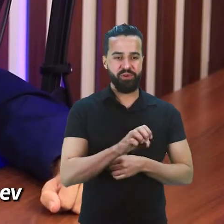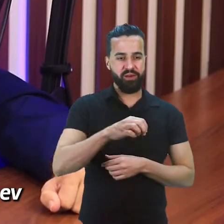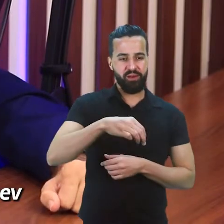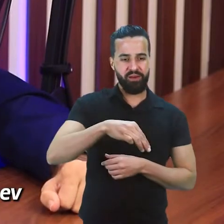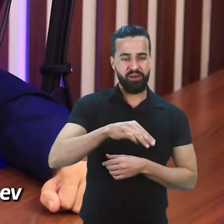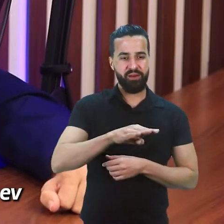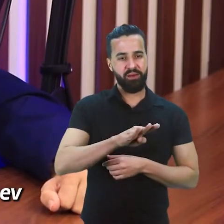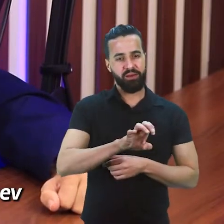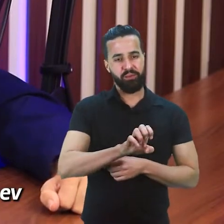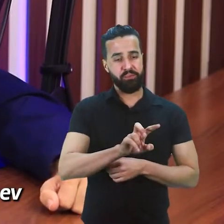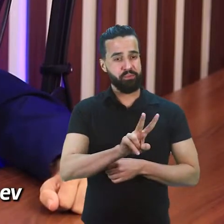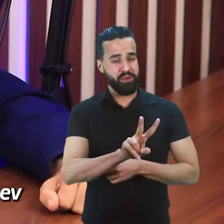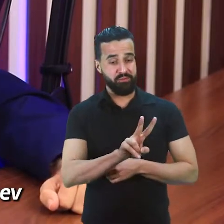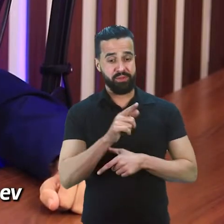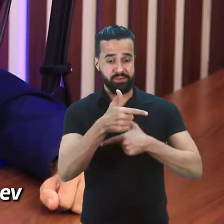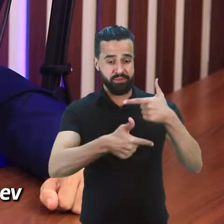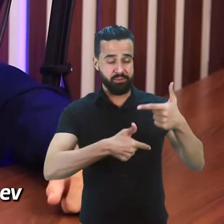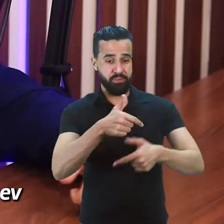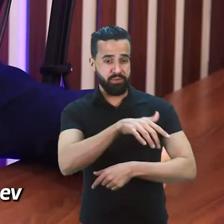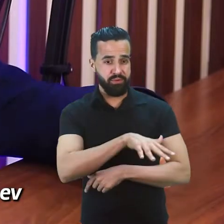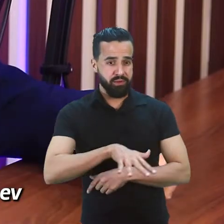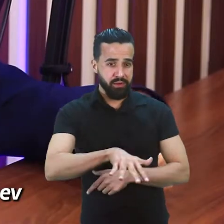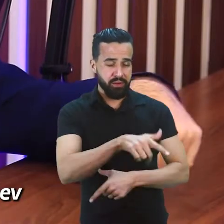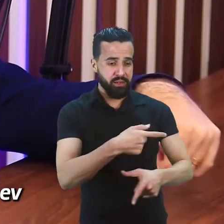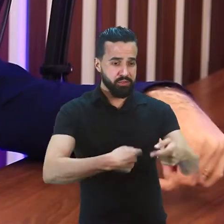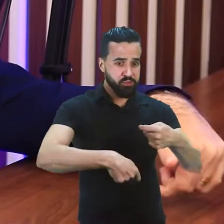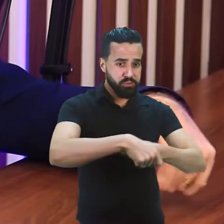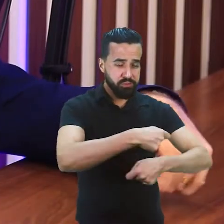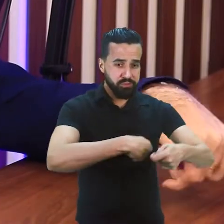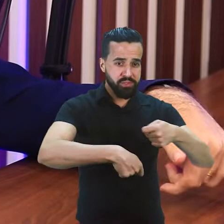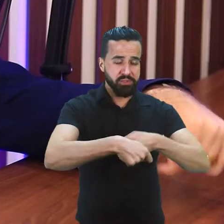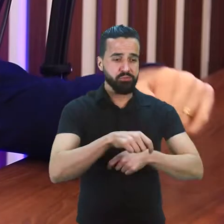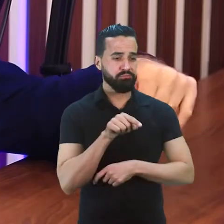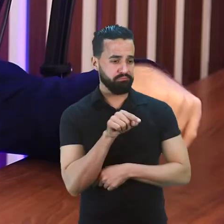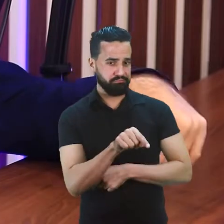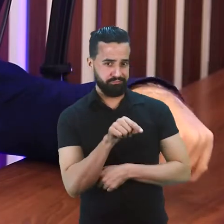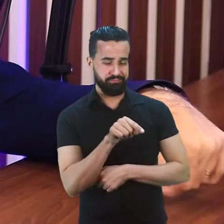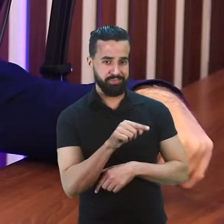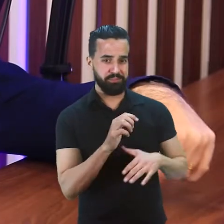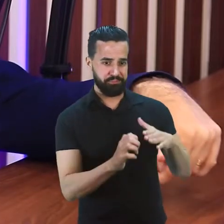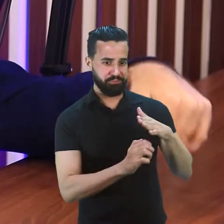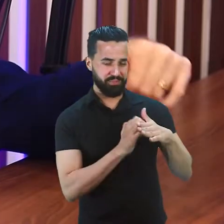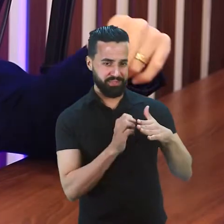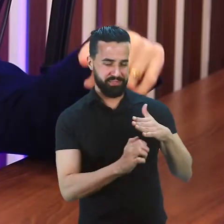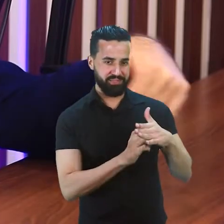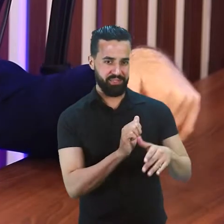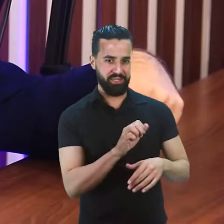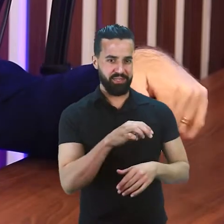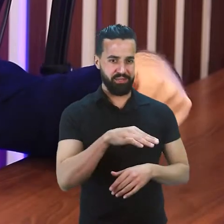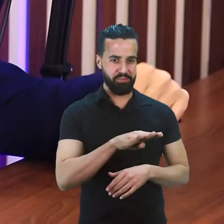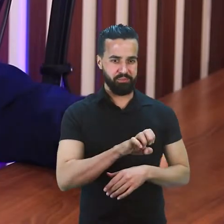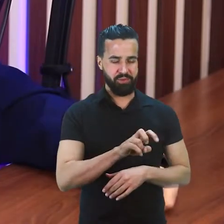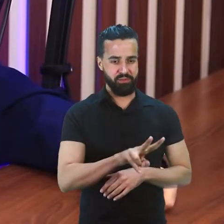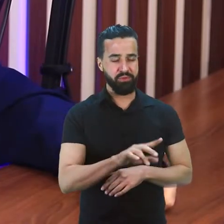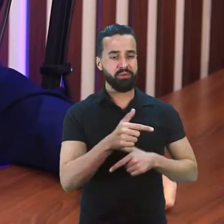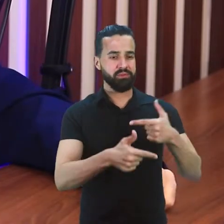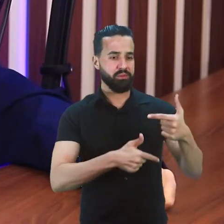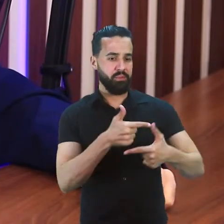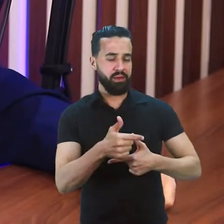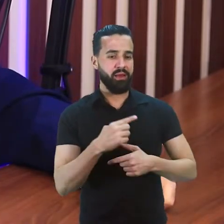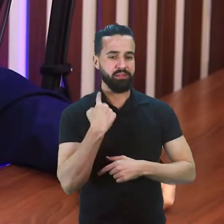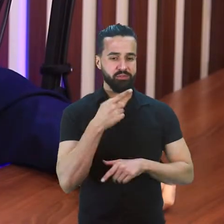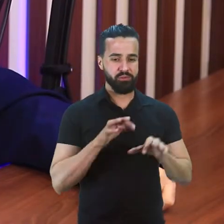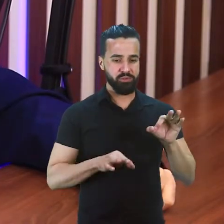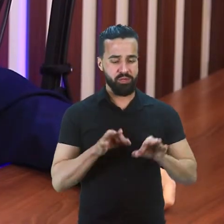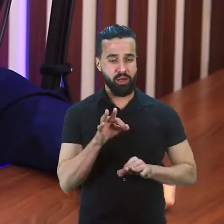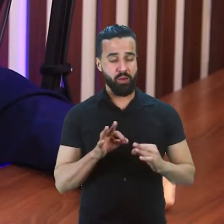trabalhar diretamente na Ambev, mesmo na parte administrativa da Ambev, em contato com o escritório terceirizado que cuidava das ações da Ambev aqui em